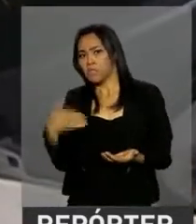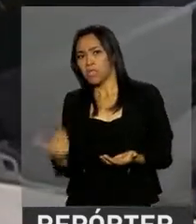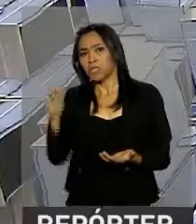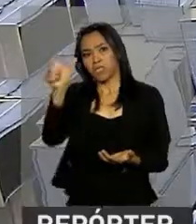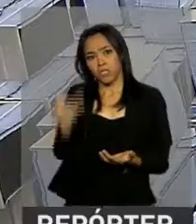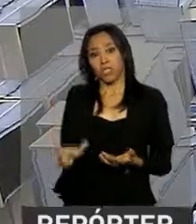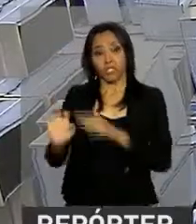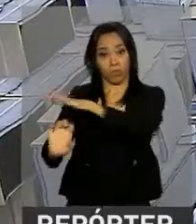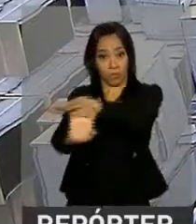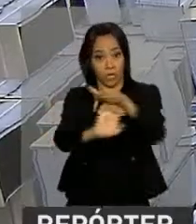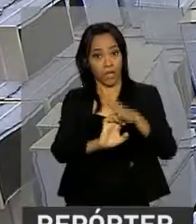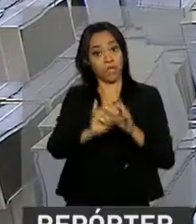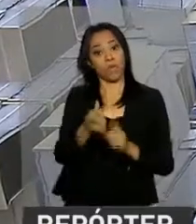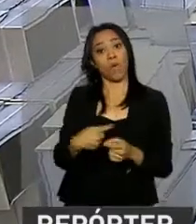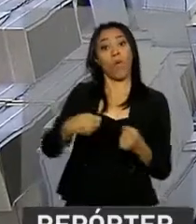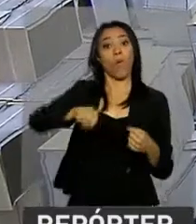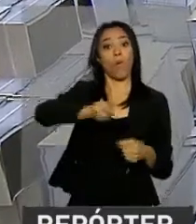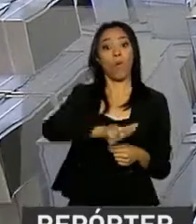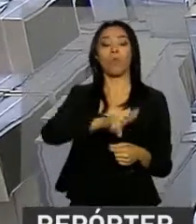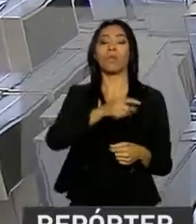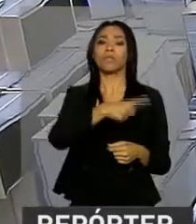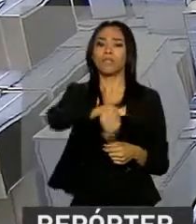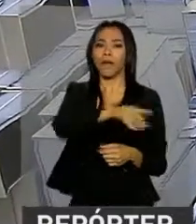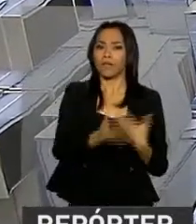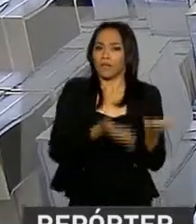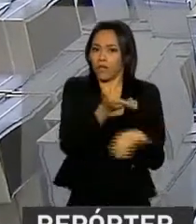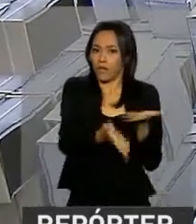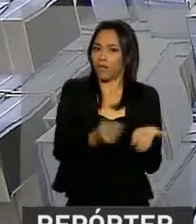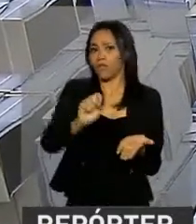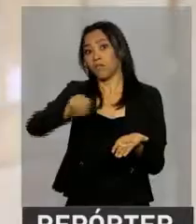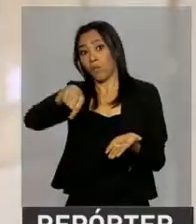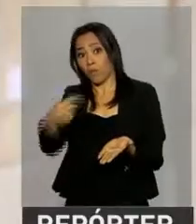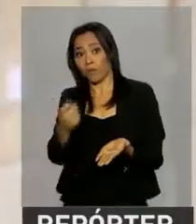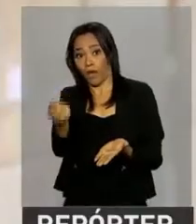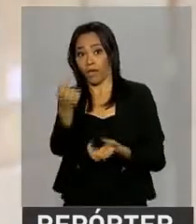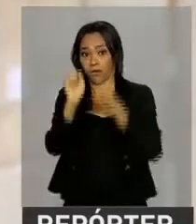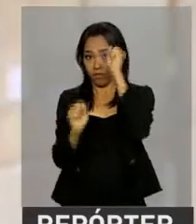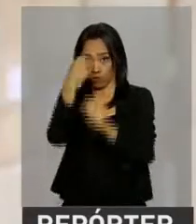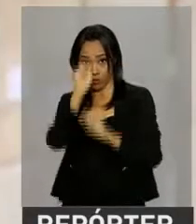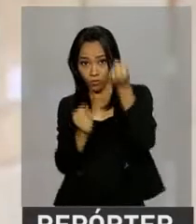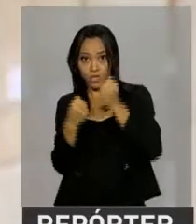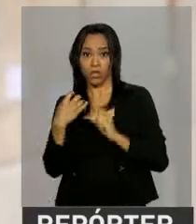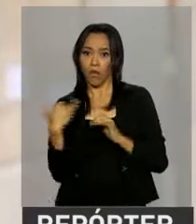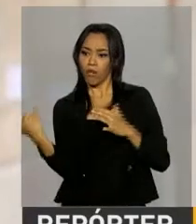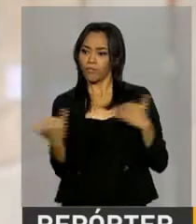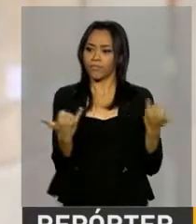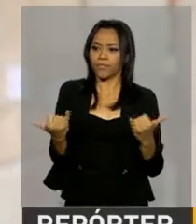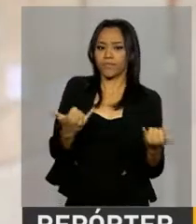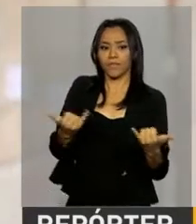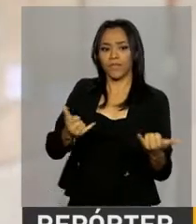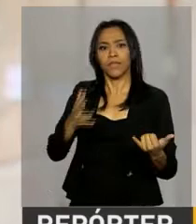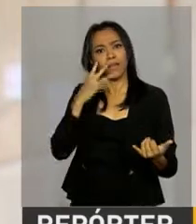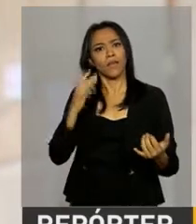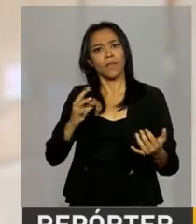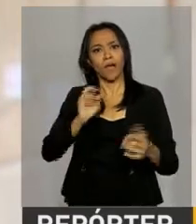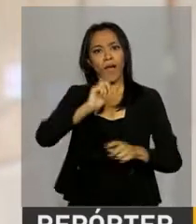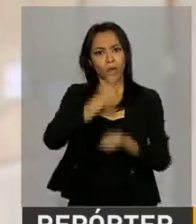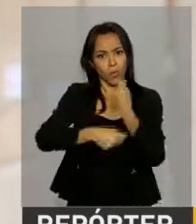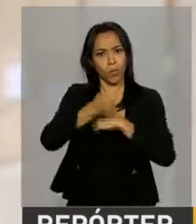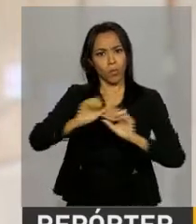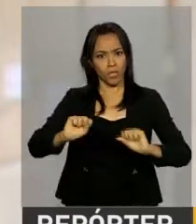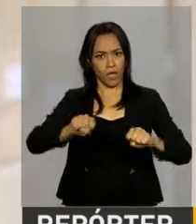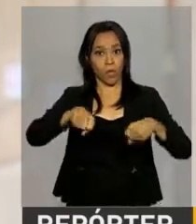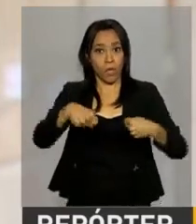e empresários ou de setores como de serviços e da indústria. Todos esses indicadores mostram uma recuperação da economia para o ano